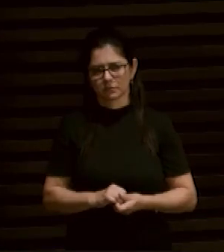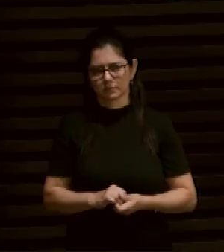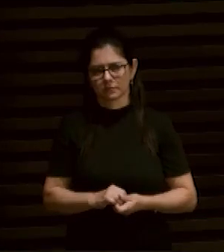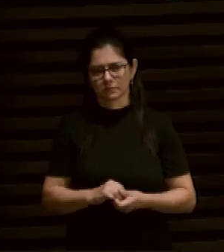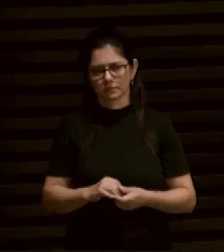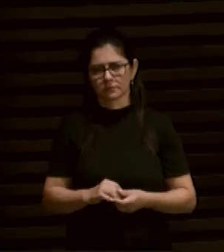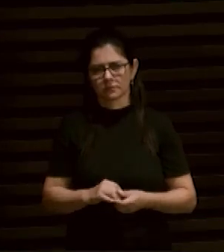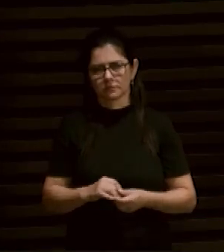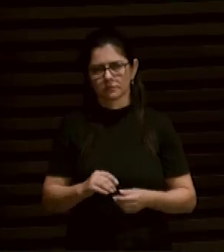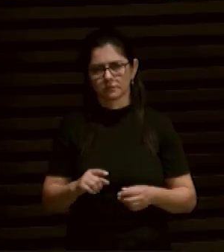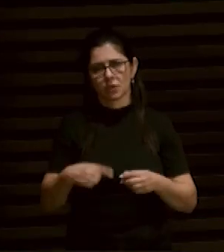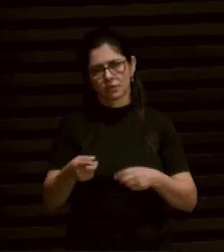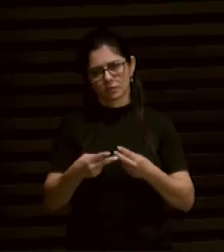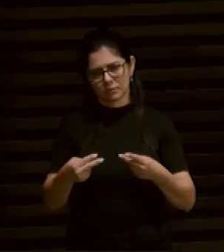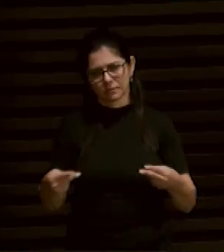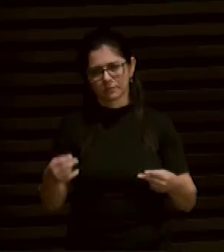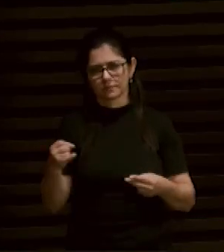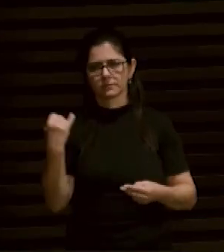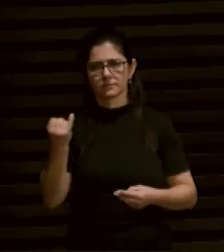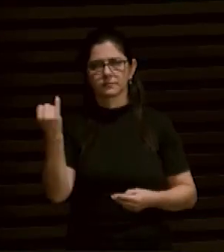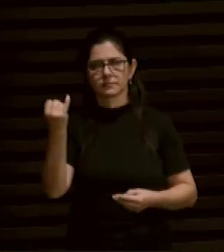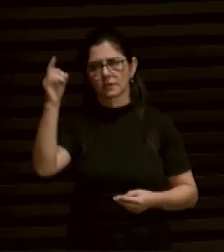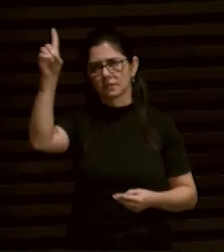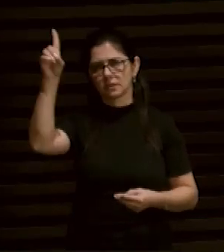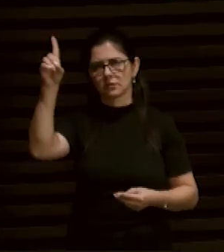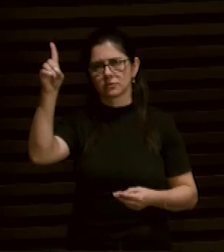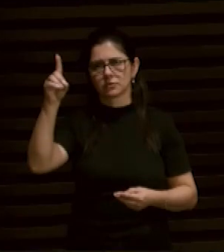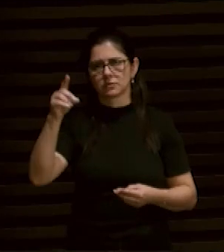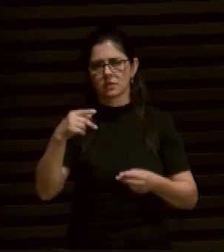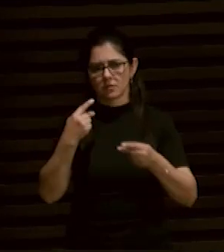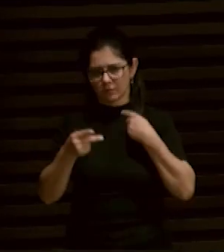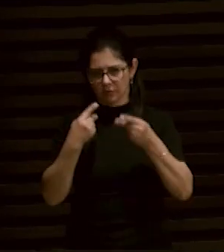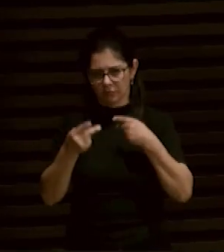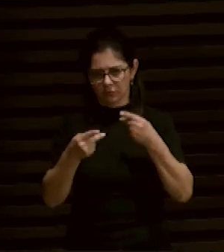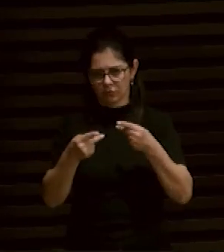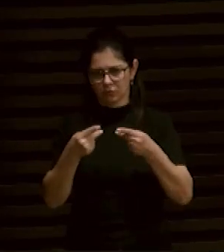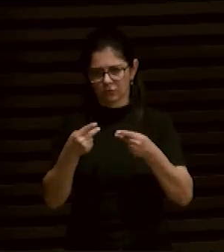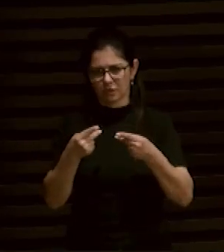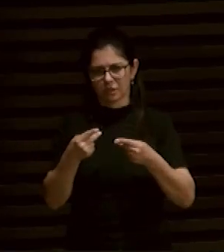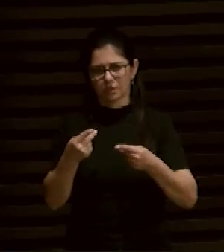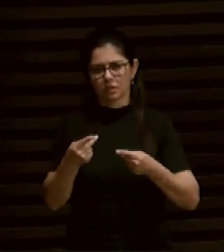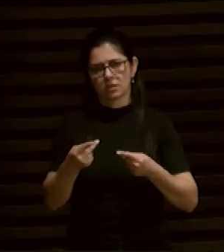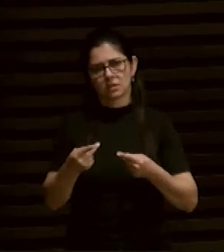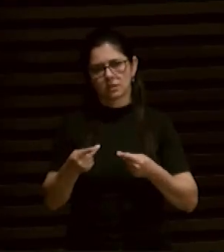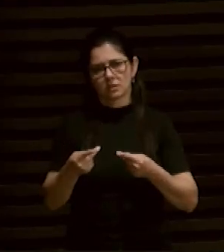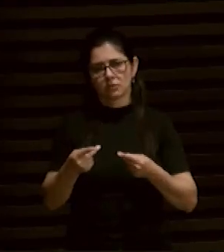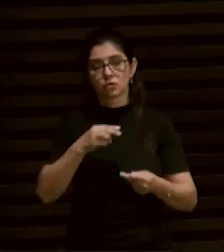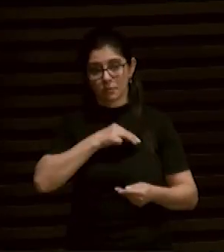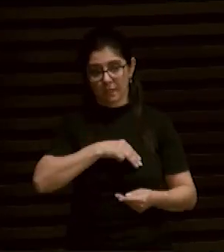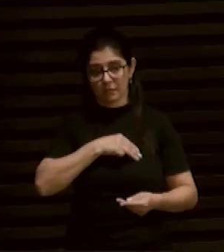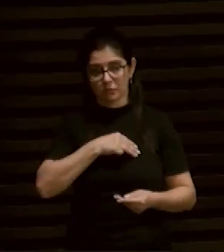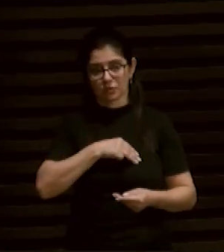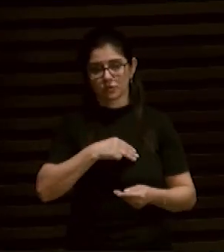Outra coisa também importante, meus irmãos, é que hoje em dia se fala muito em métodos de plantação de igreja. O que eu posso fazer para a minha igreja poder ter muitos membros? Para